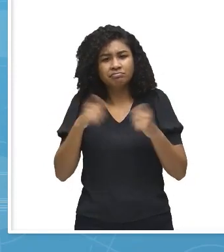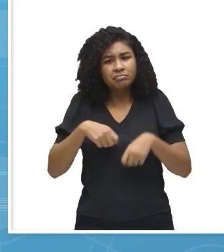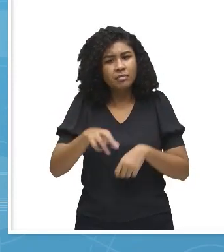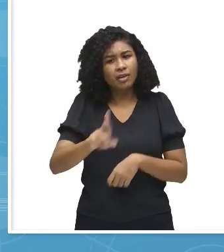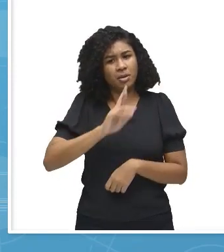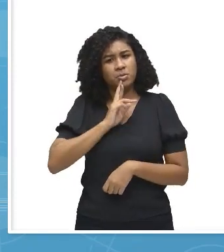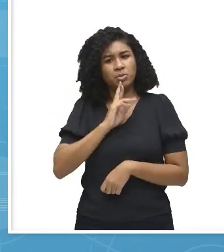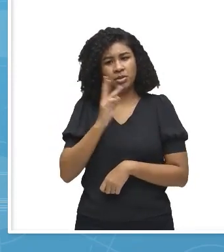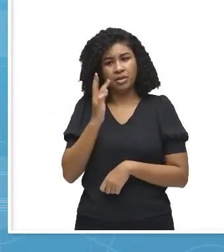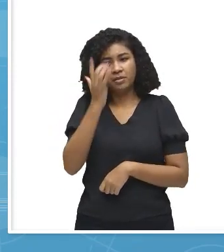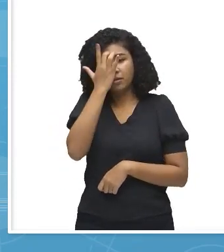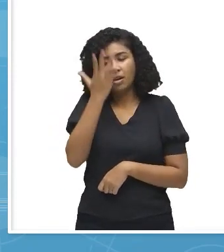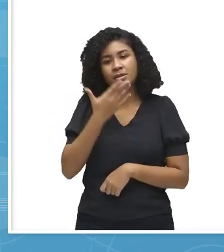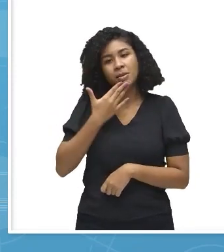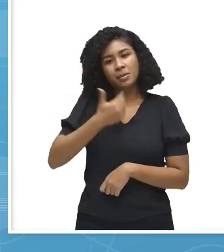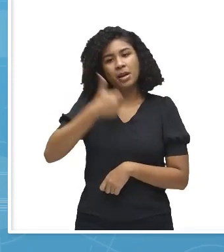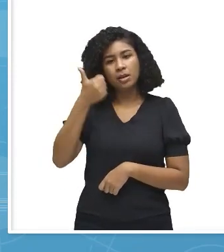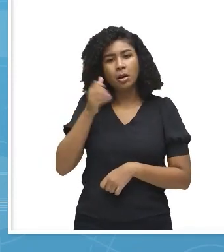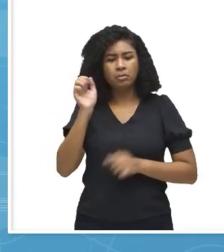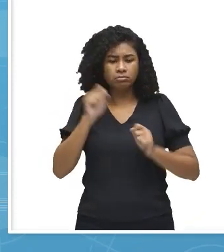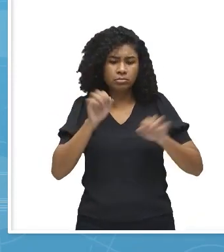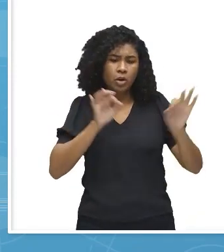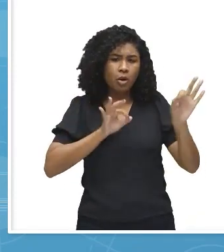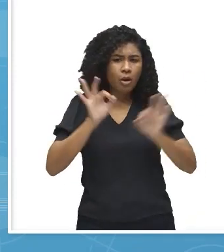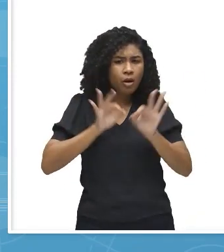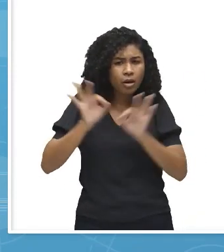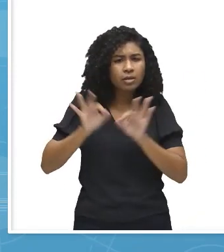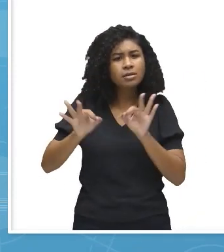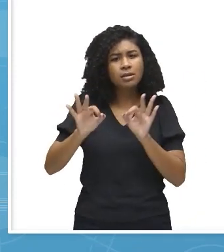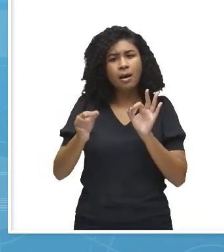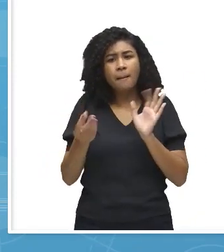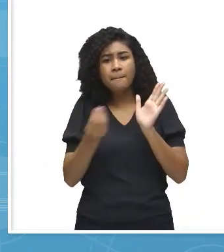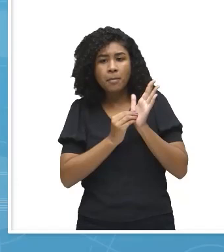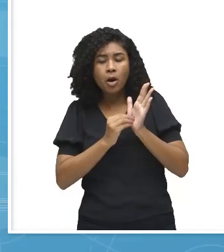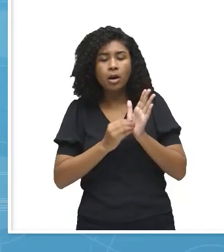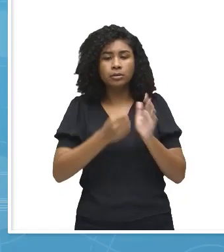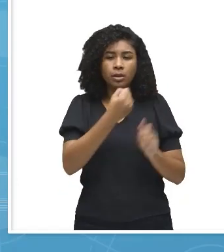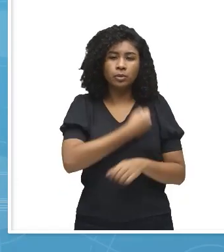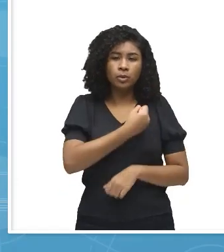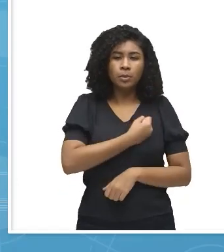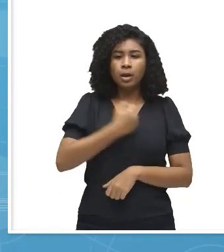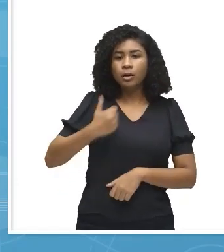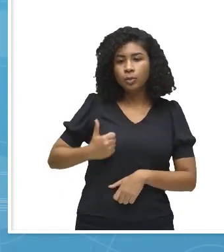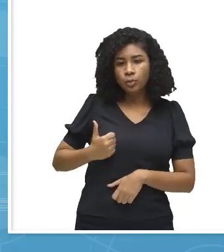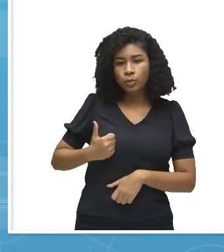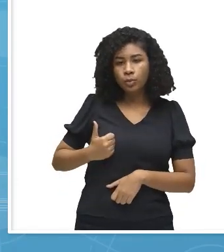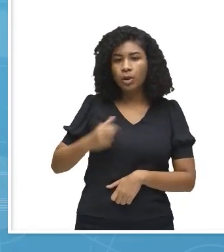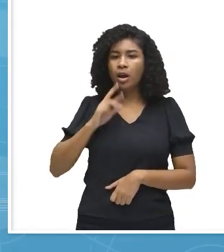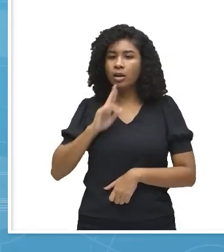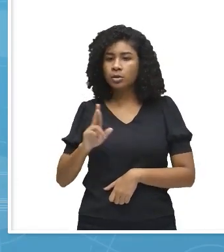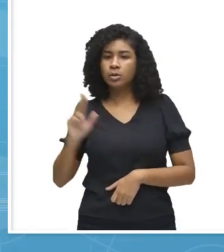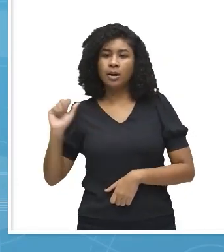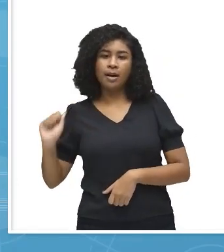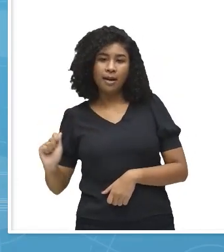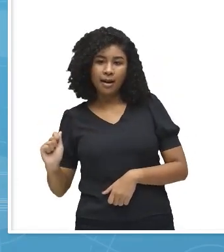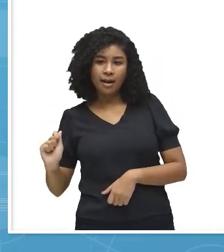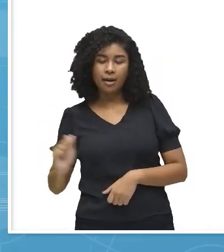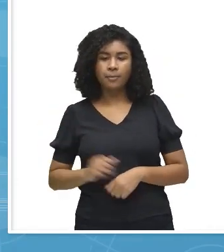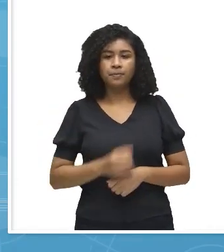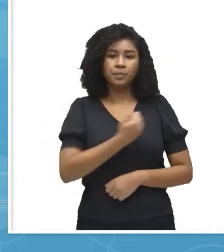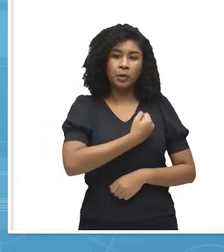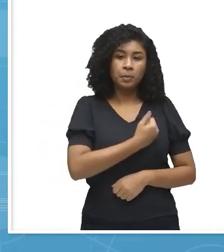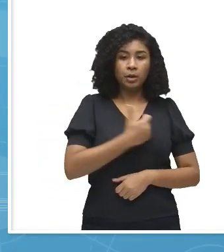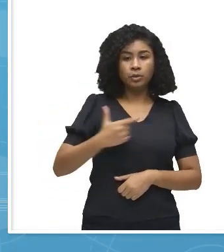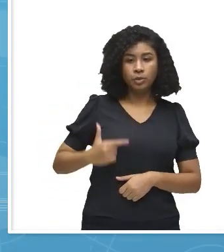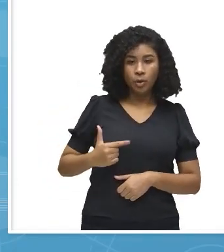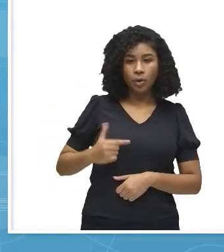Então só para a gente organizar um pouquinho melhor, né, aí coloca questão 1, letra A, ou então questão 2, como foi o caso aqui do Luan